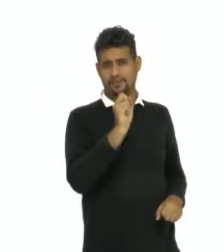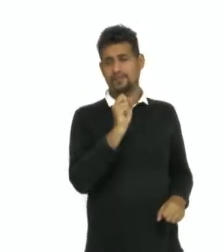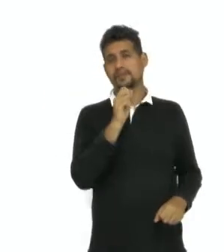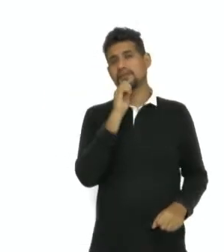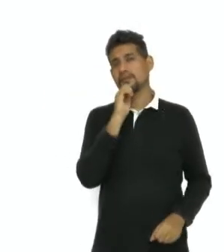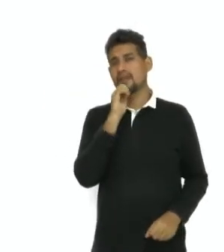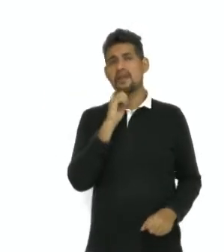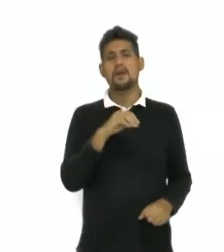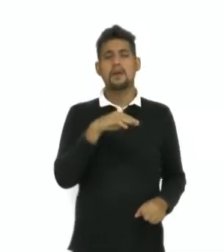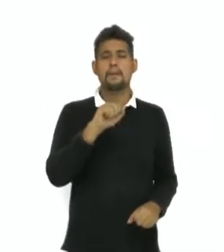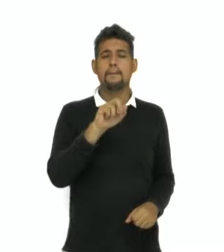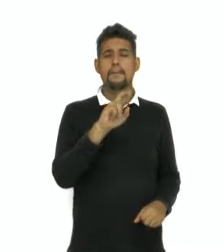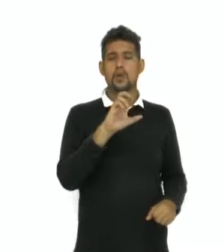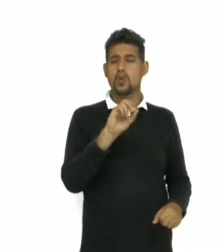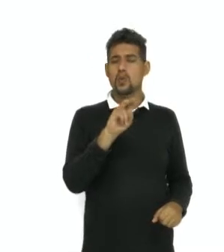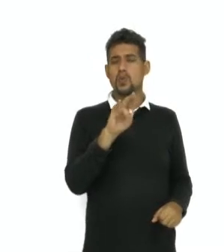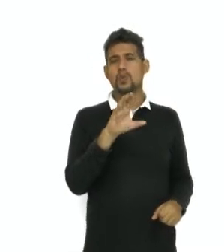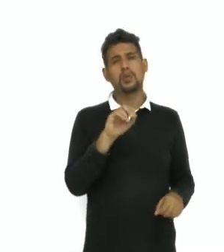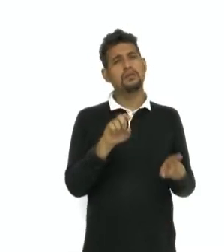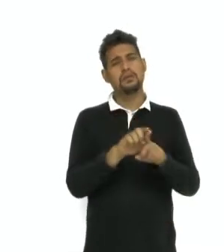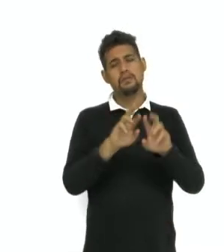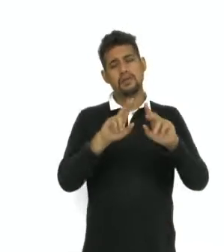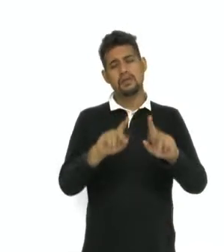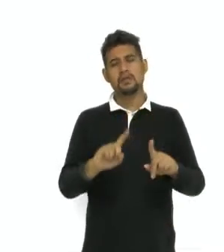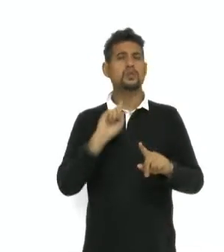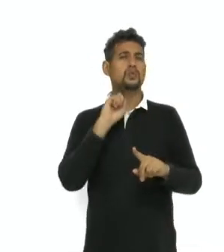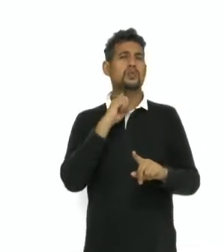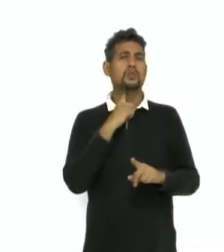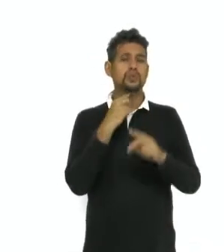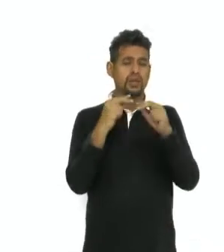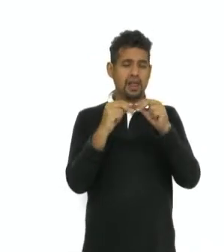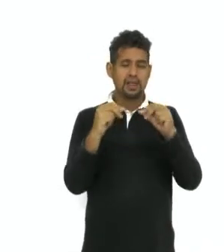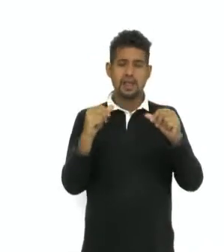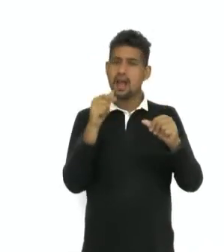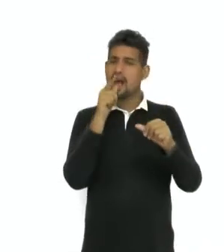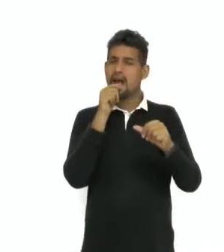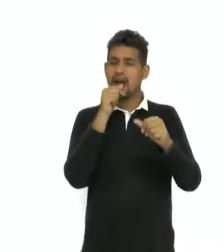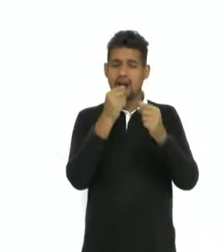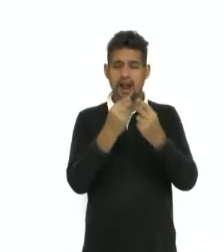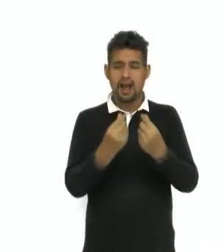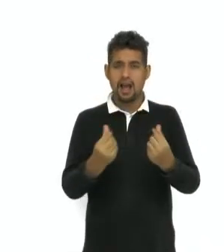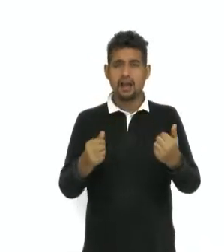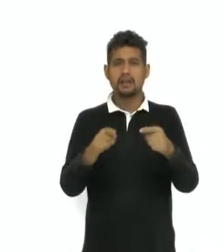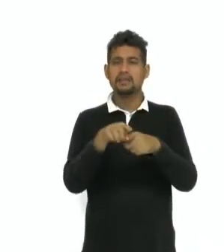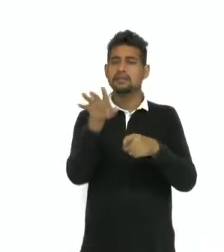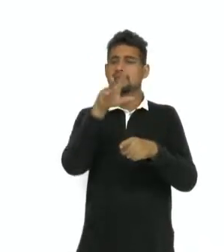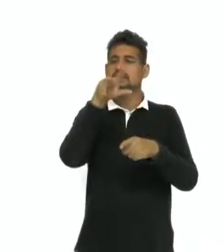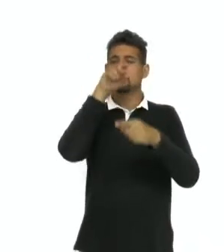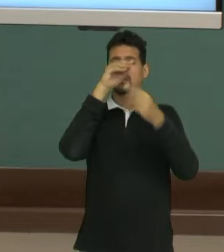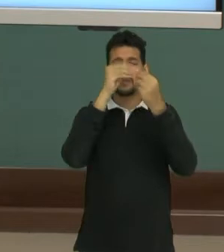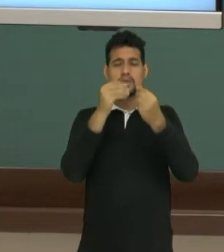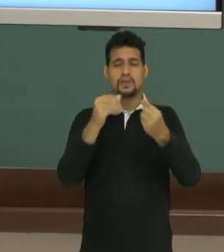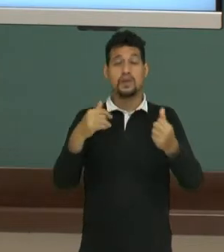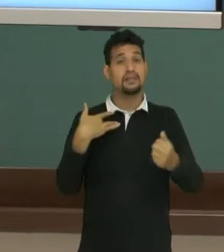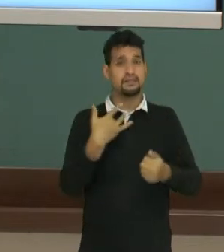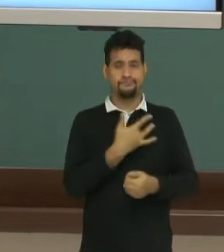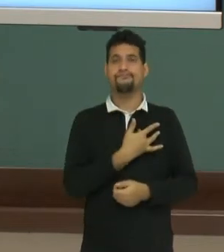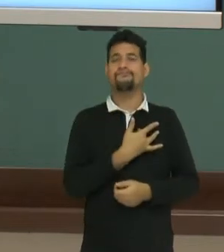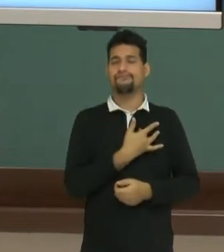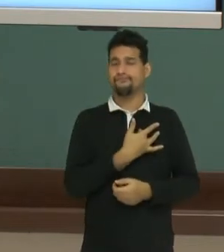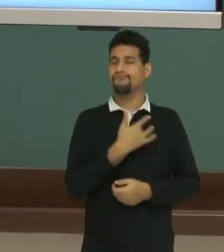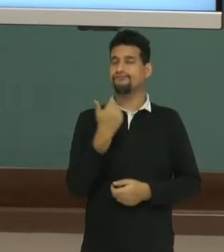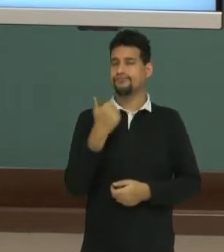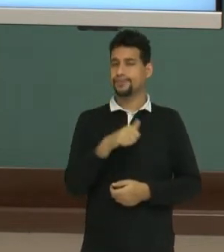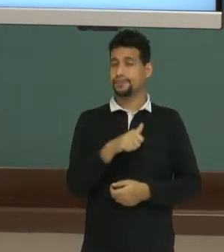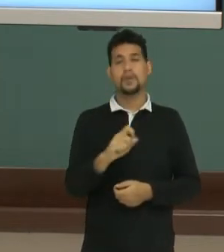cádmio, mercúrio e chumbo, contaminando o solo, o ar e a água e causando impactos na natureza e à saúde dos seres vivos. Então as